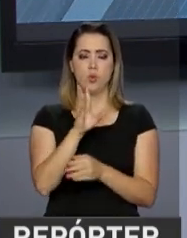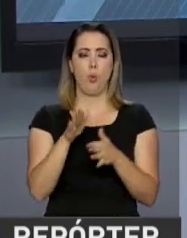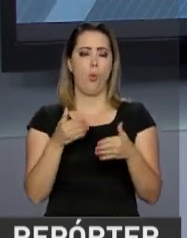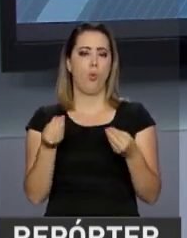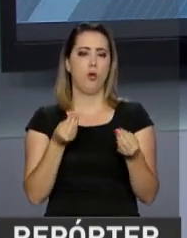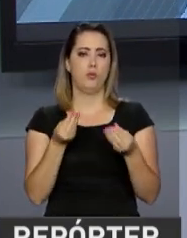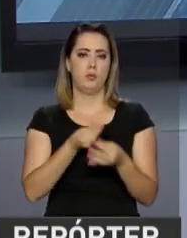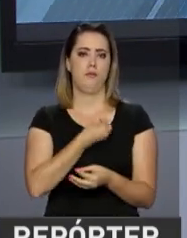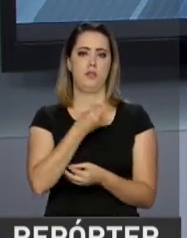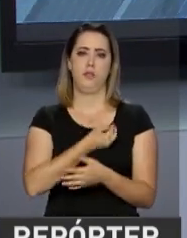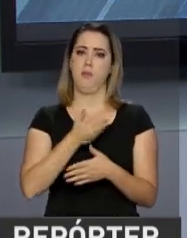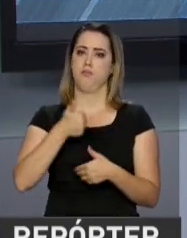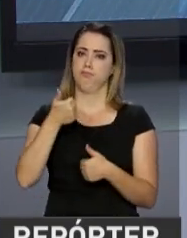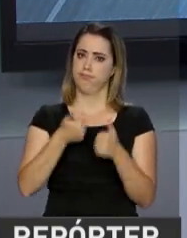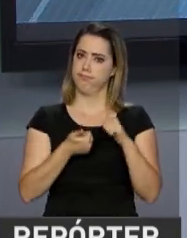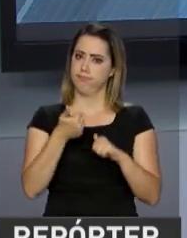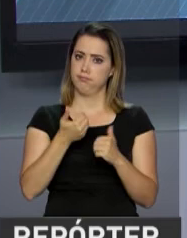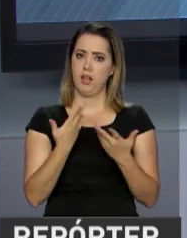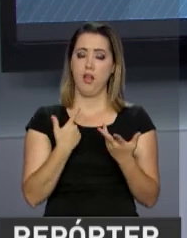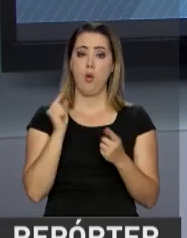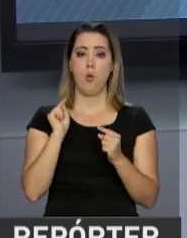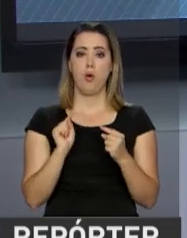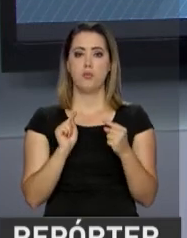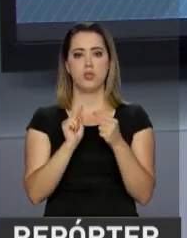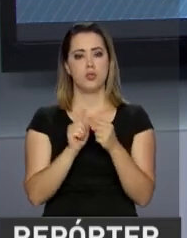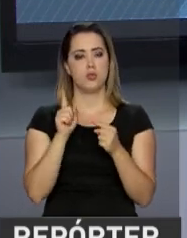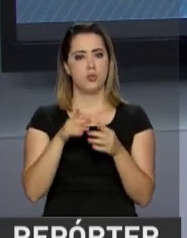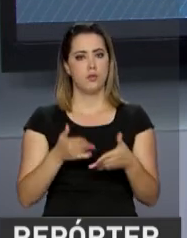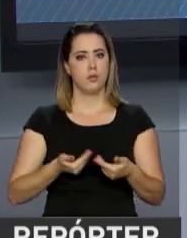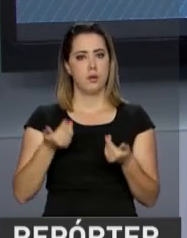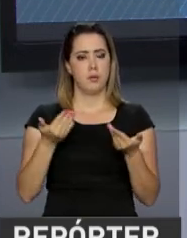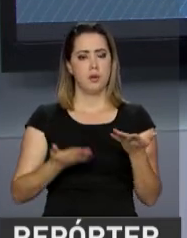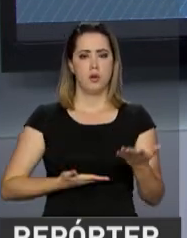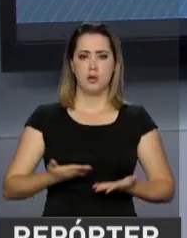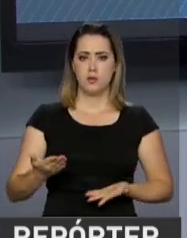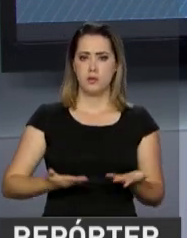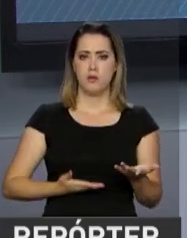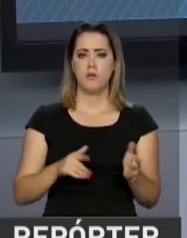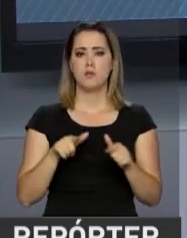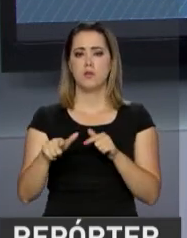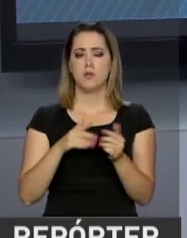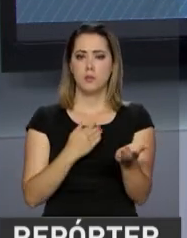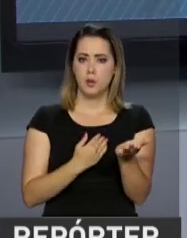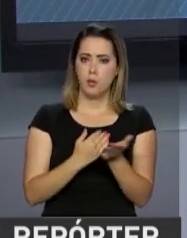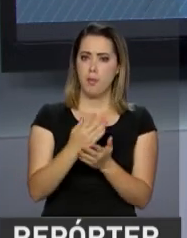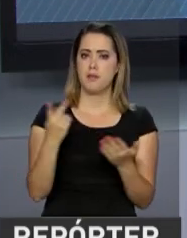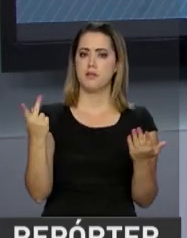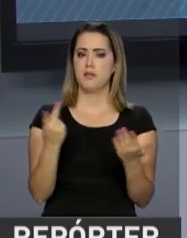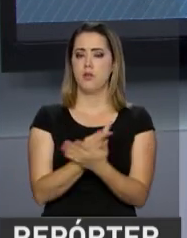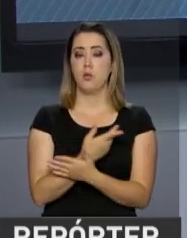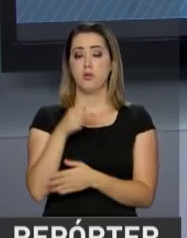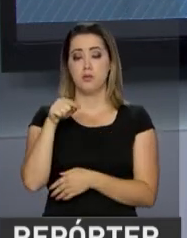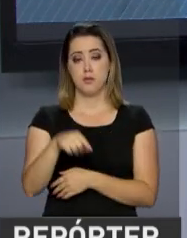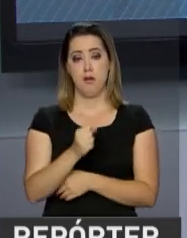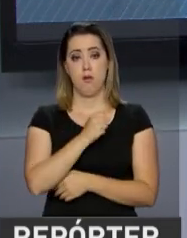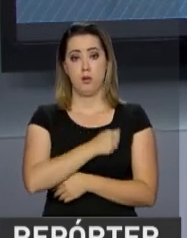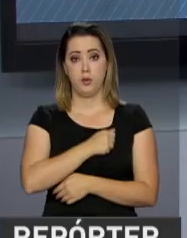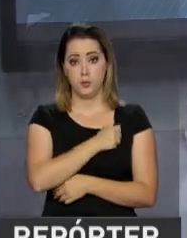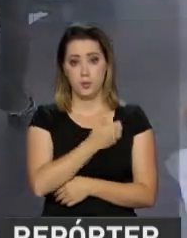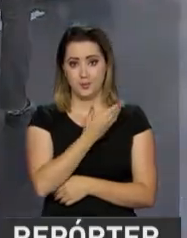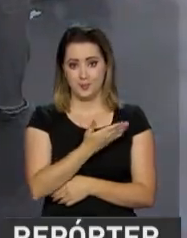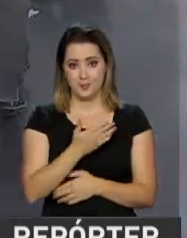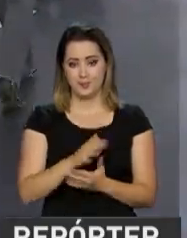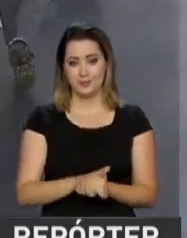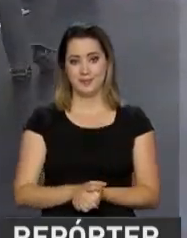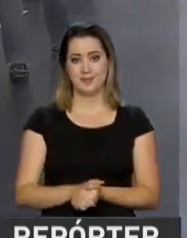de vida a meta é melhorar a prestação de serviços com ações que já começam a ser implementadas agora em agosto